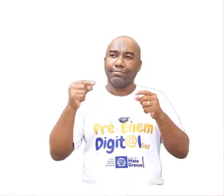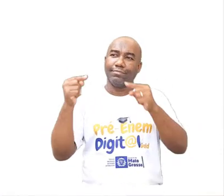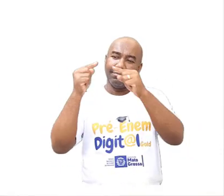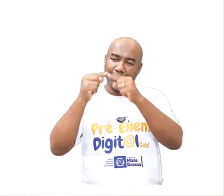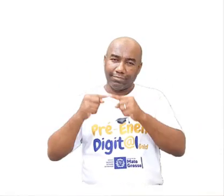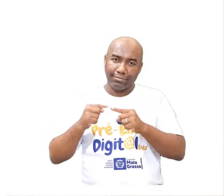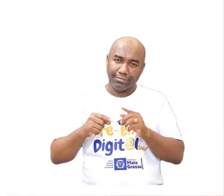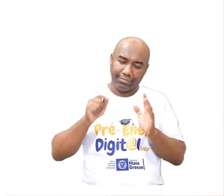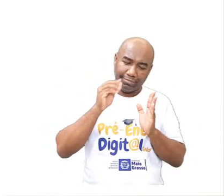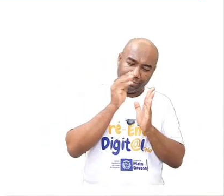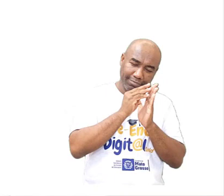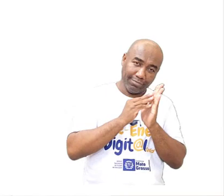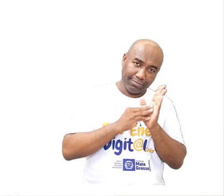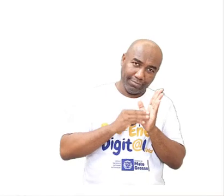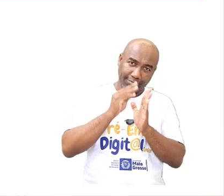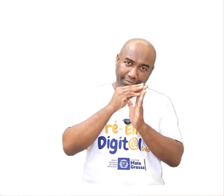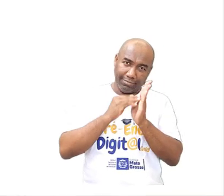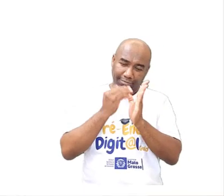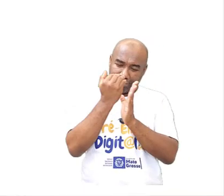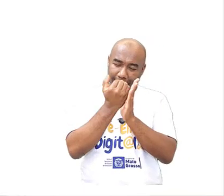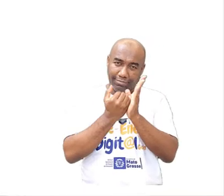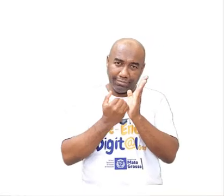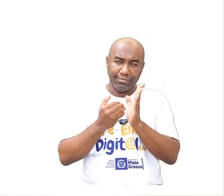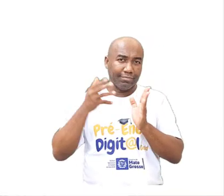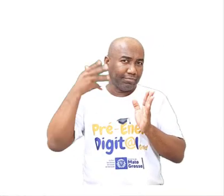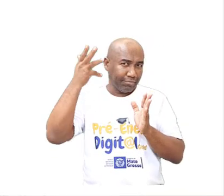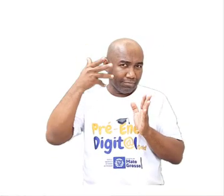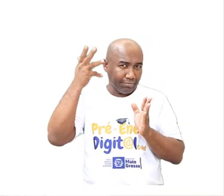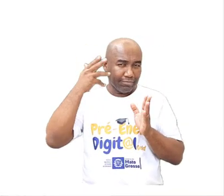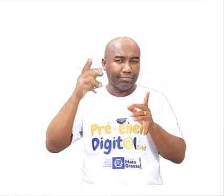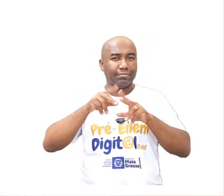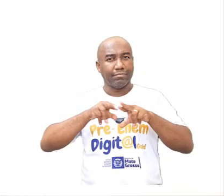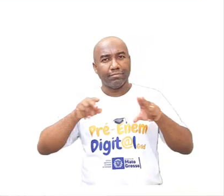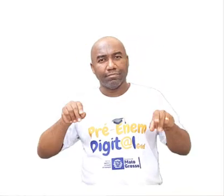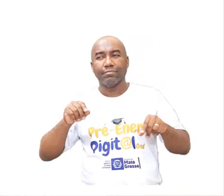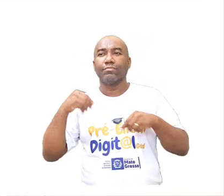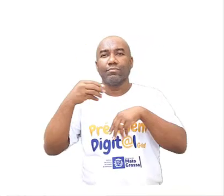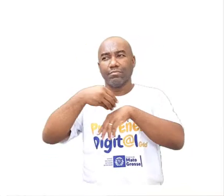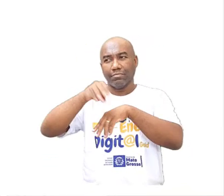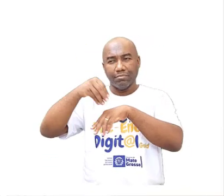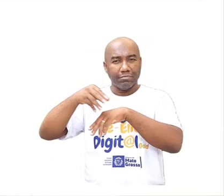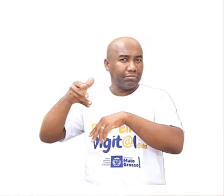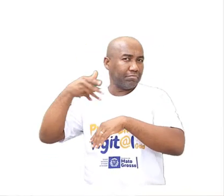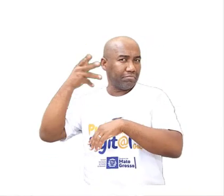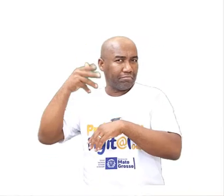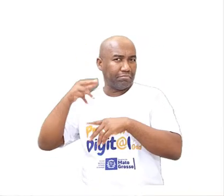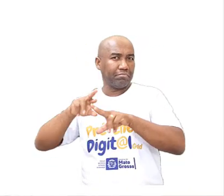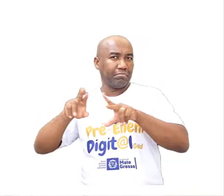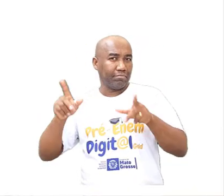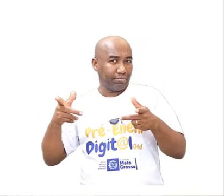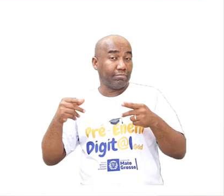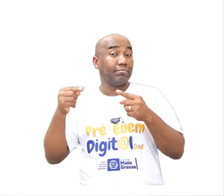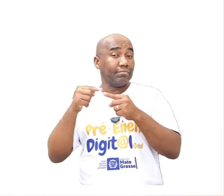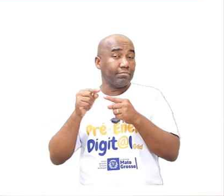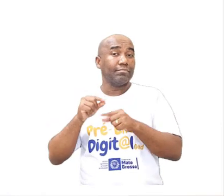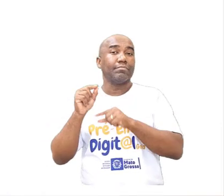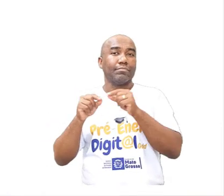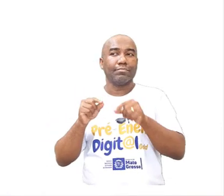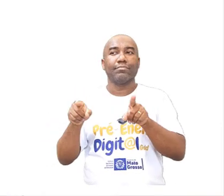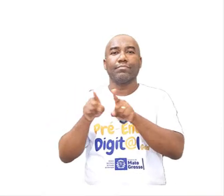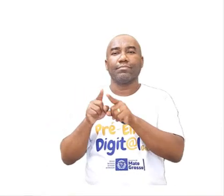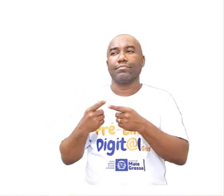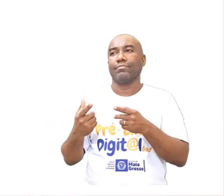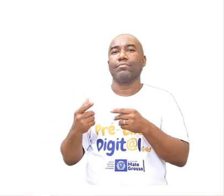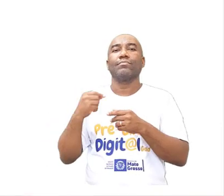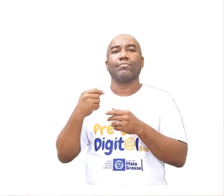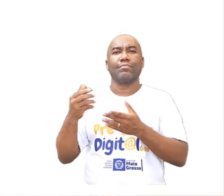um verbo. Acerca dessa limitação em palestras. Ó, por meio de exemplos em